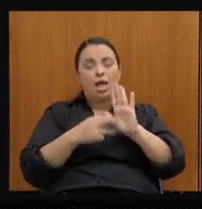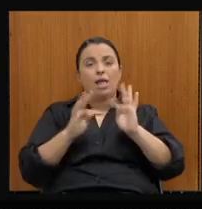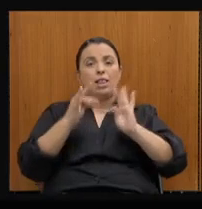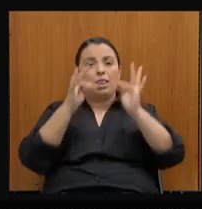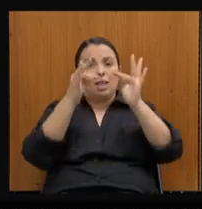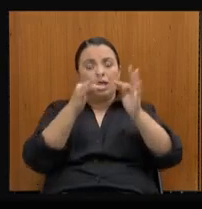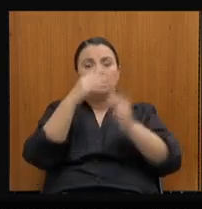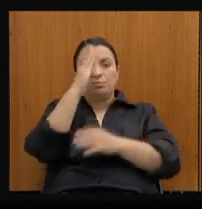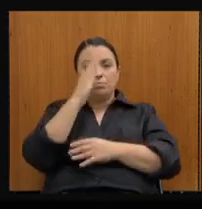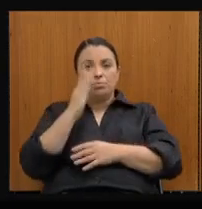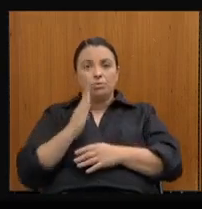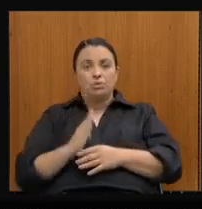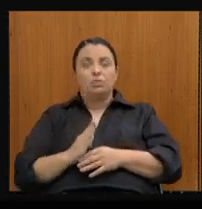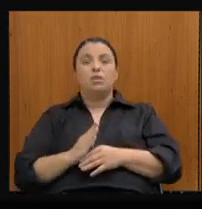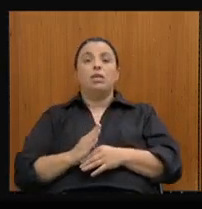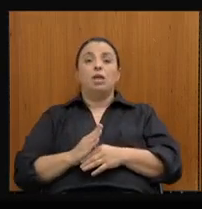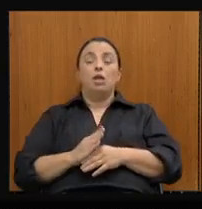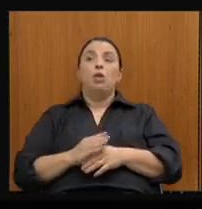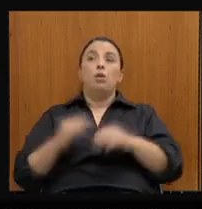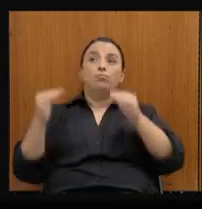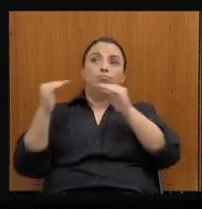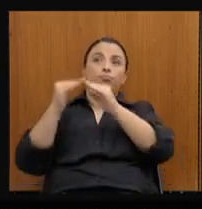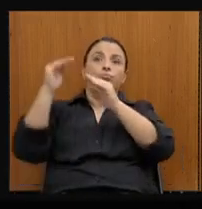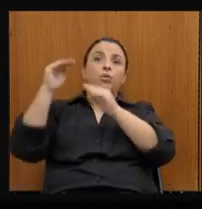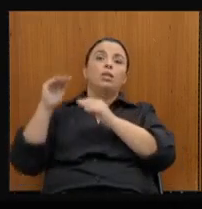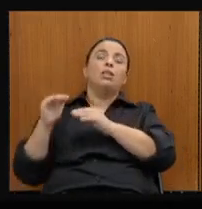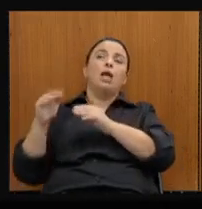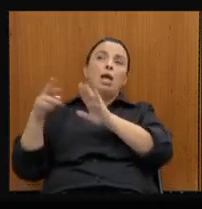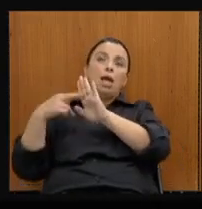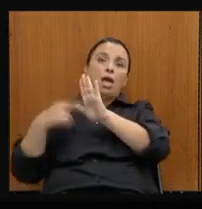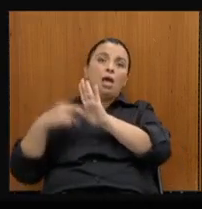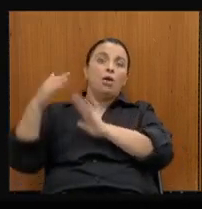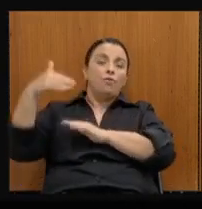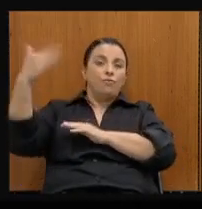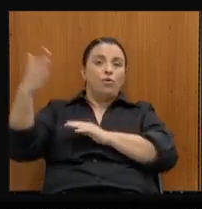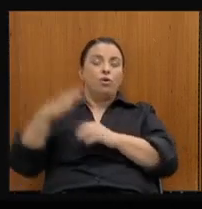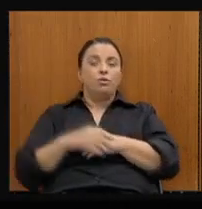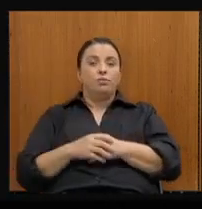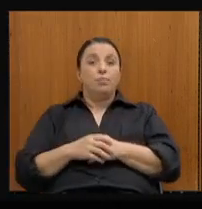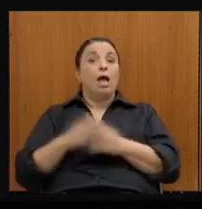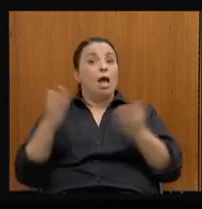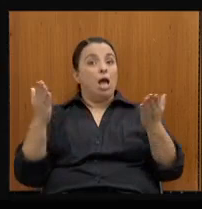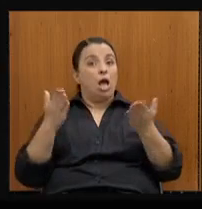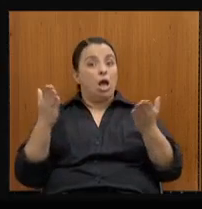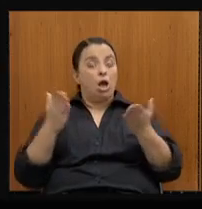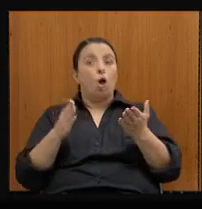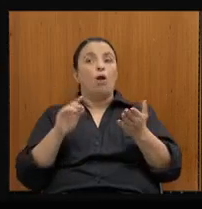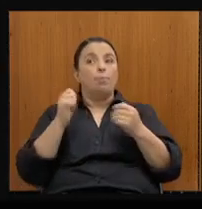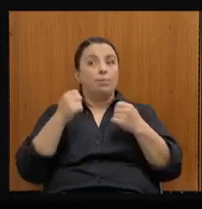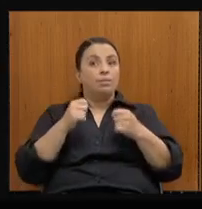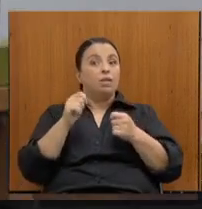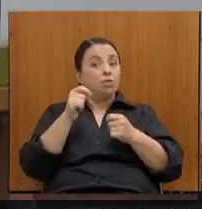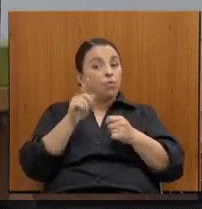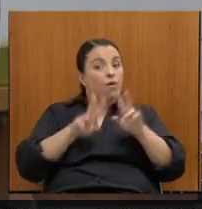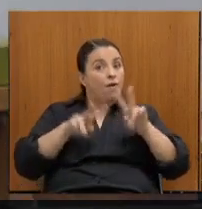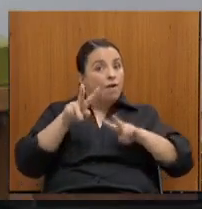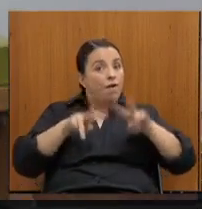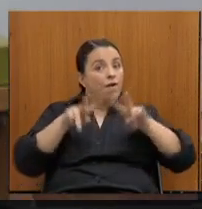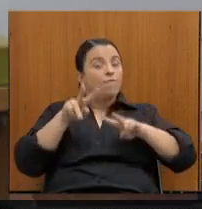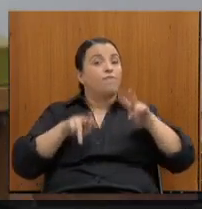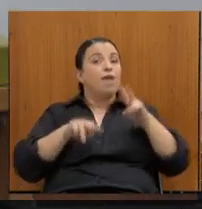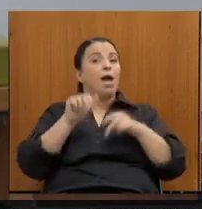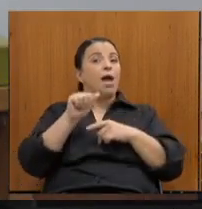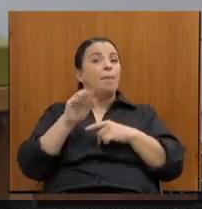descolar da padronização e normalização Internacional já é hora de mexer com ABNT já é hora de mexer com ele tem para que essas coisas